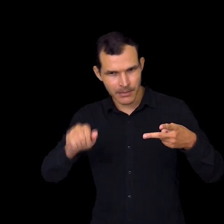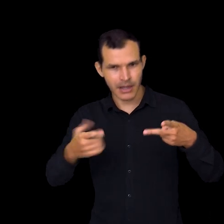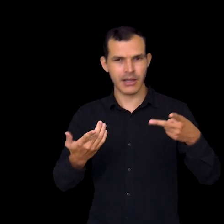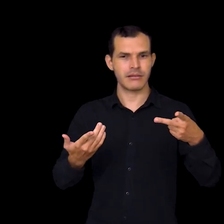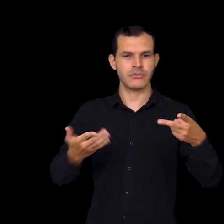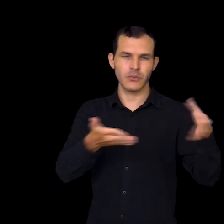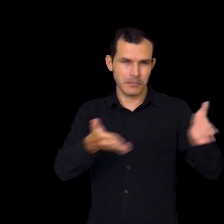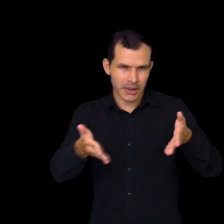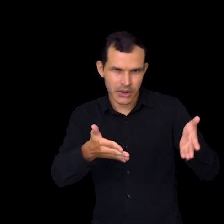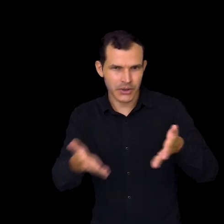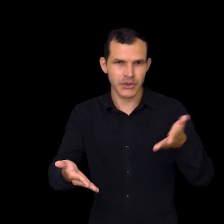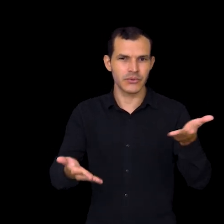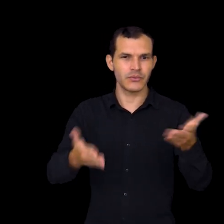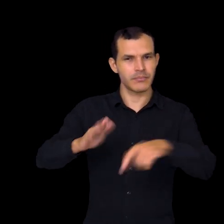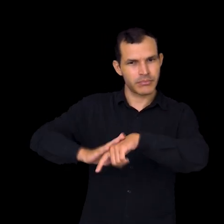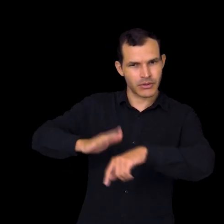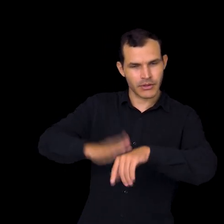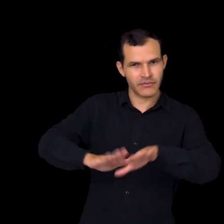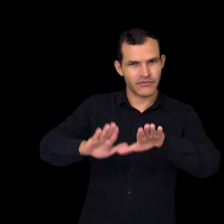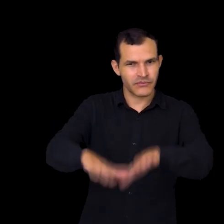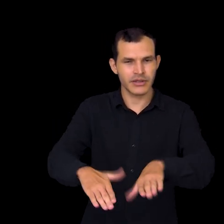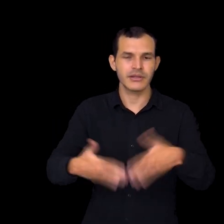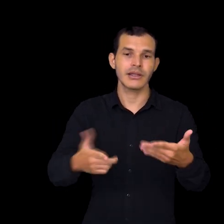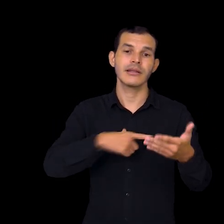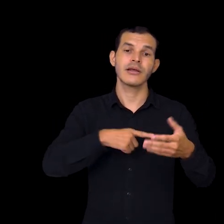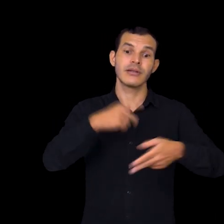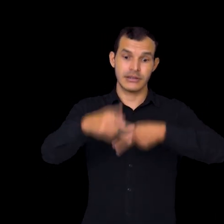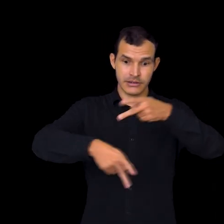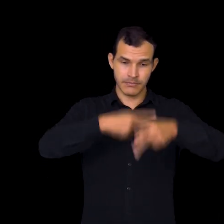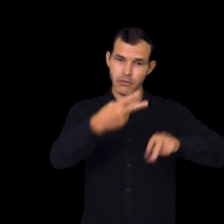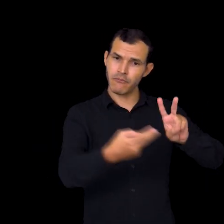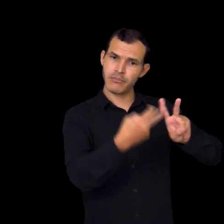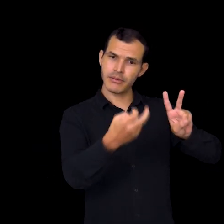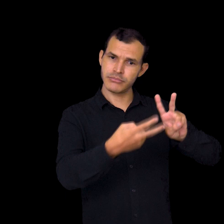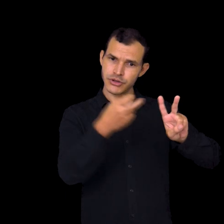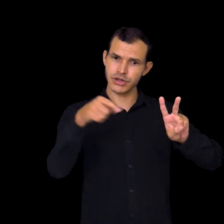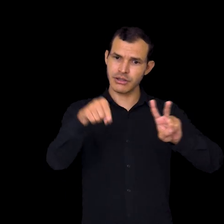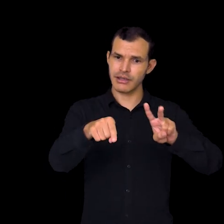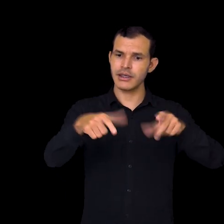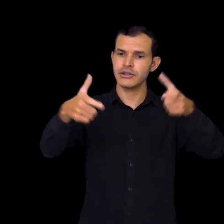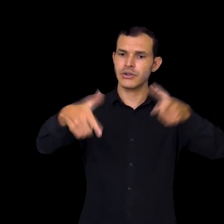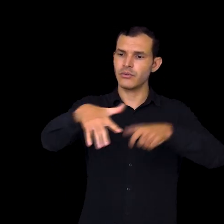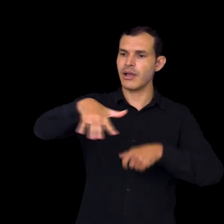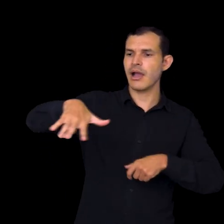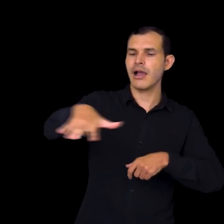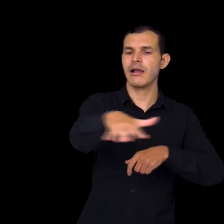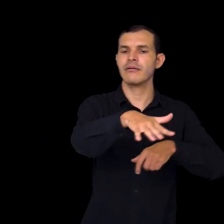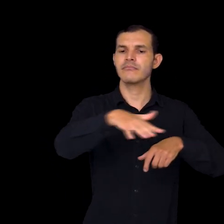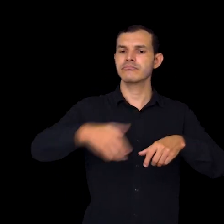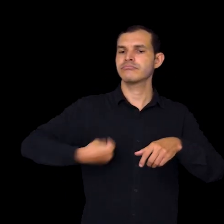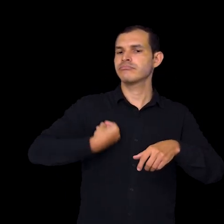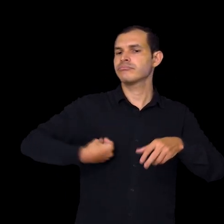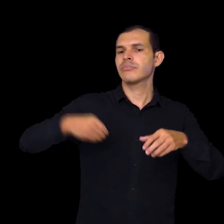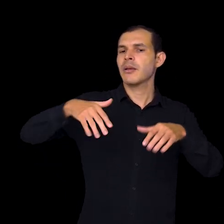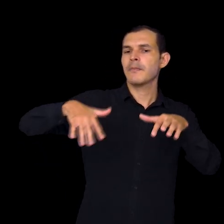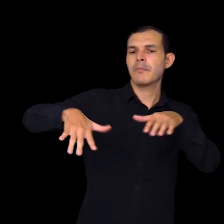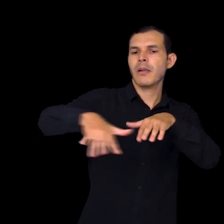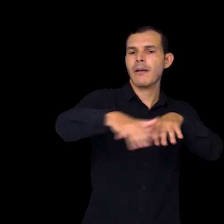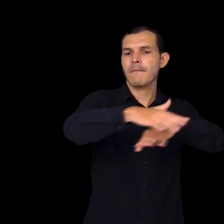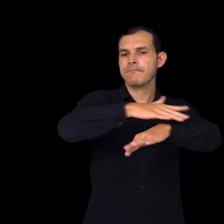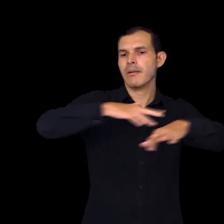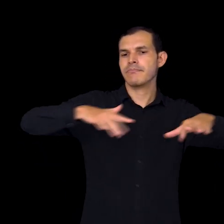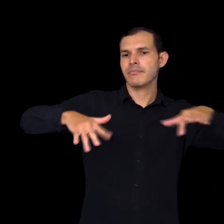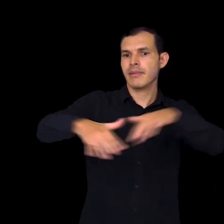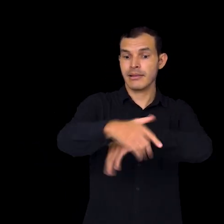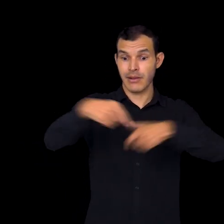por uma ciência própria dos povos originários, dos povos tradicionais, circulam dentro dos seus territórios. Então a gente pode dizer que esse